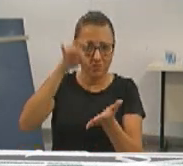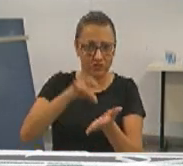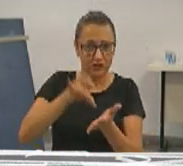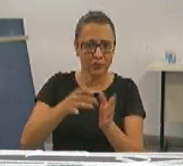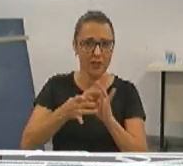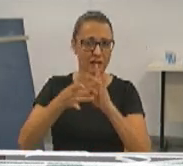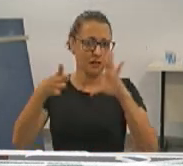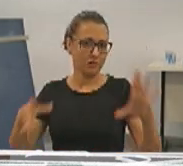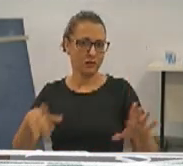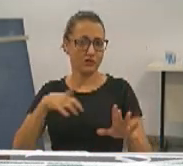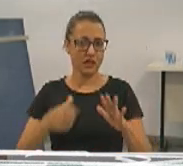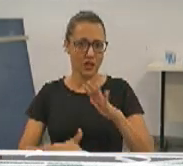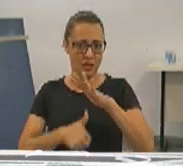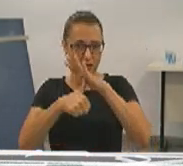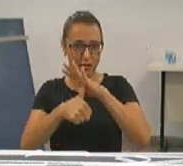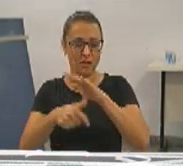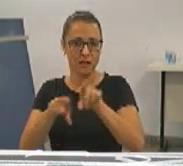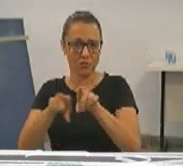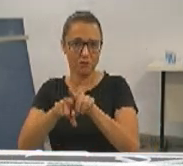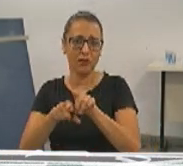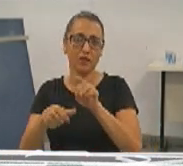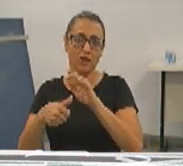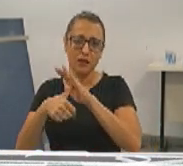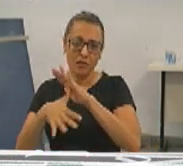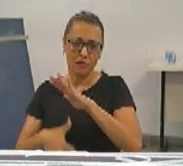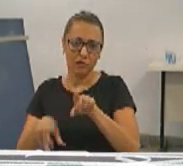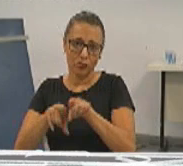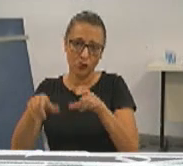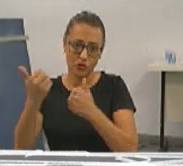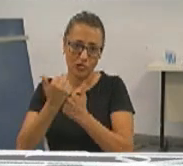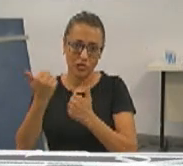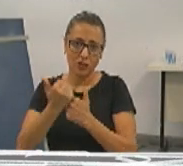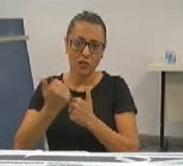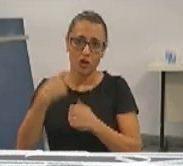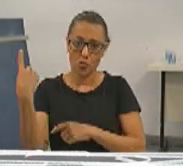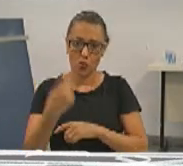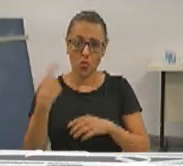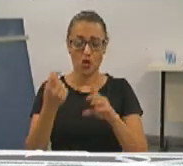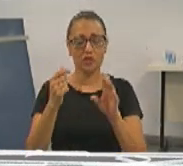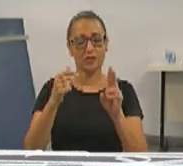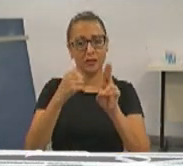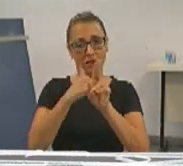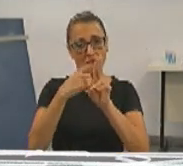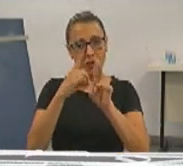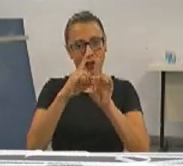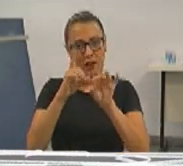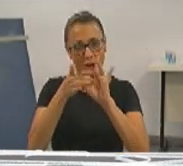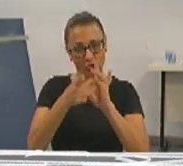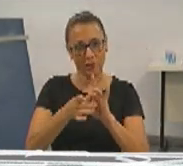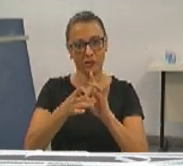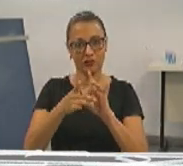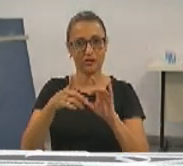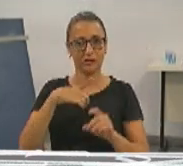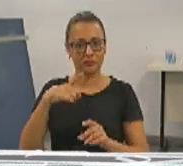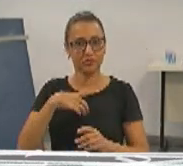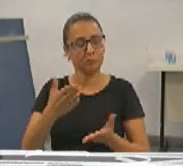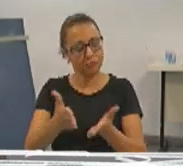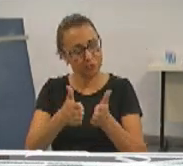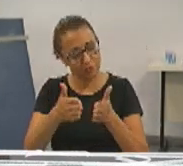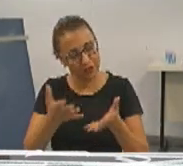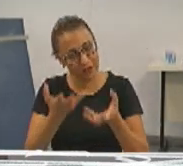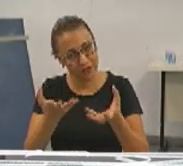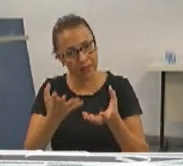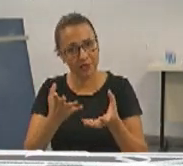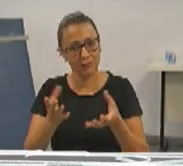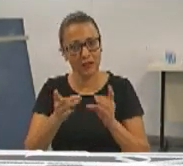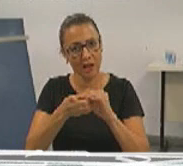cargos de reitoria e da vice-reitoria. Nós, da Chapa 1, Unidade UFGD, prezamos pelo respeito à democracia e à paridade entre as